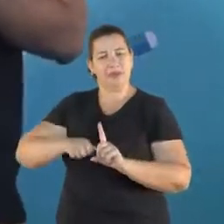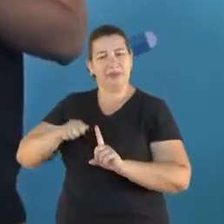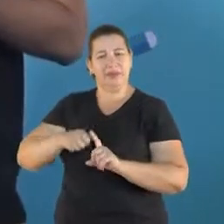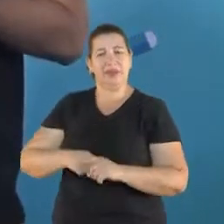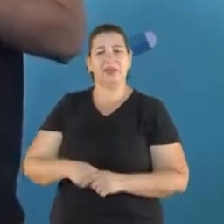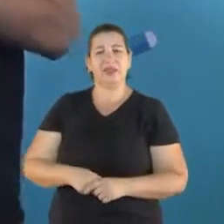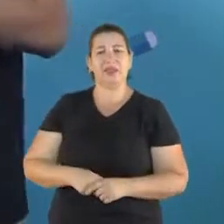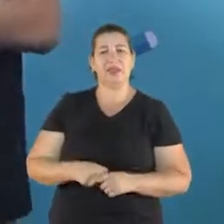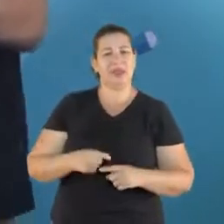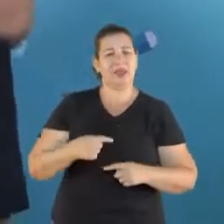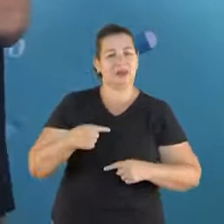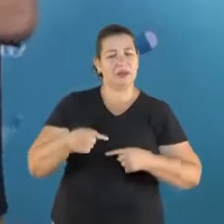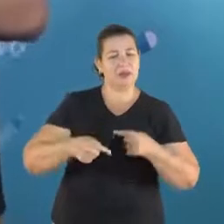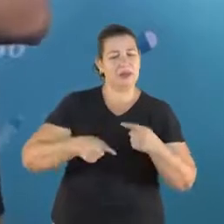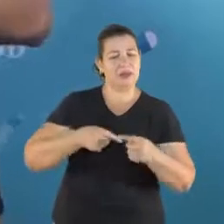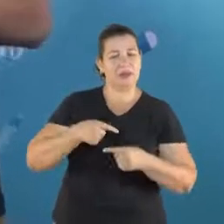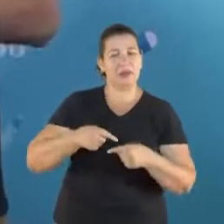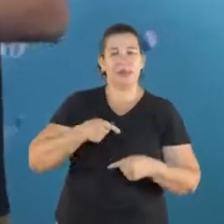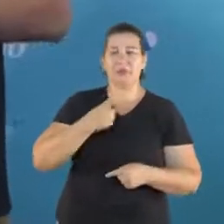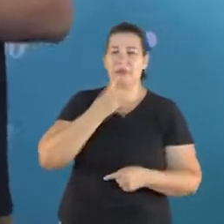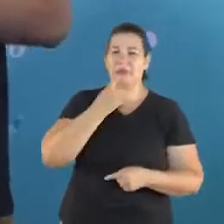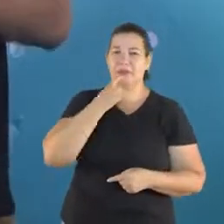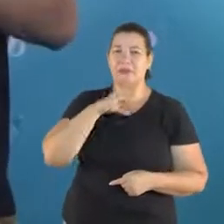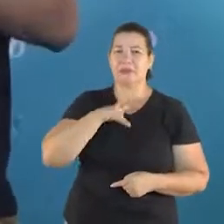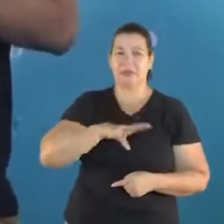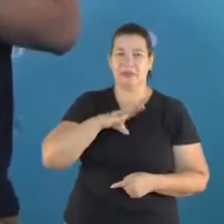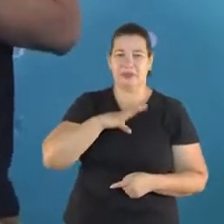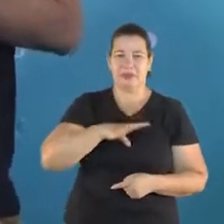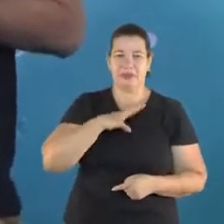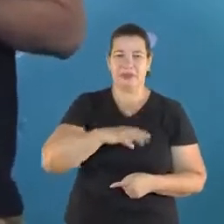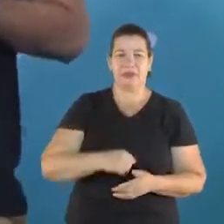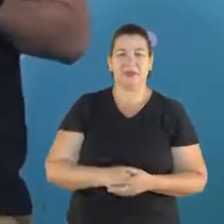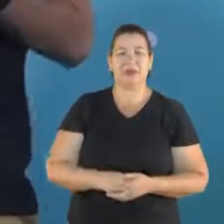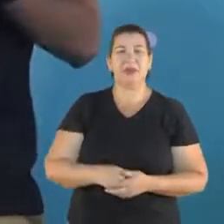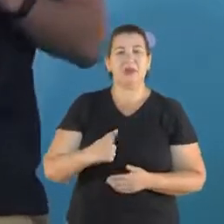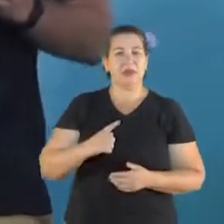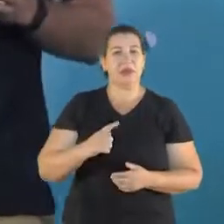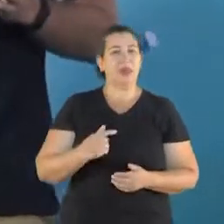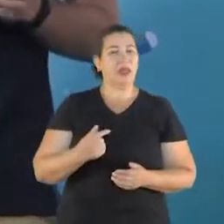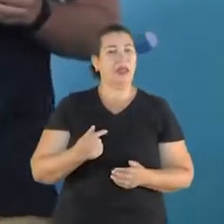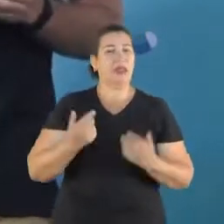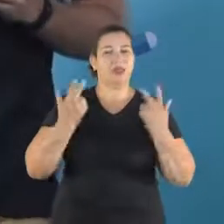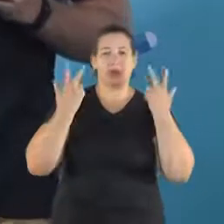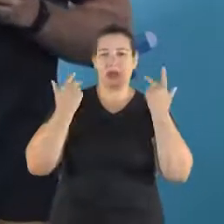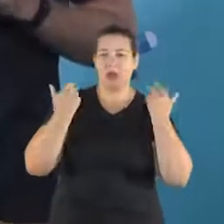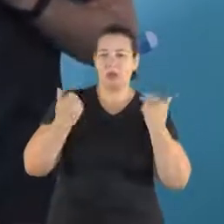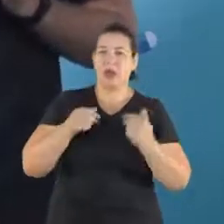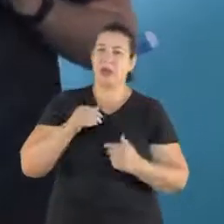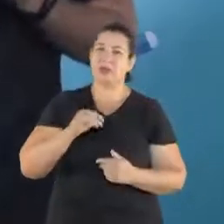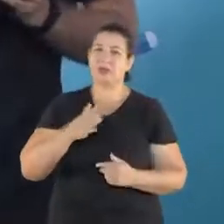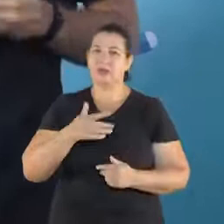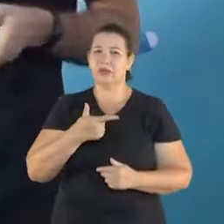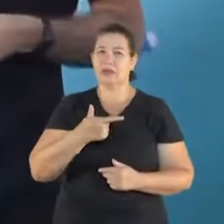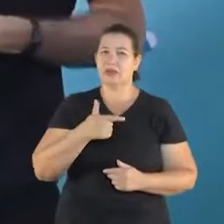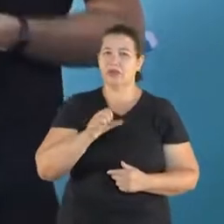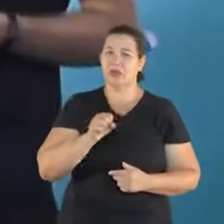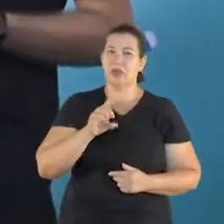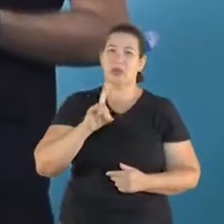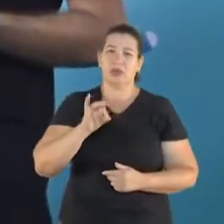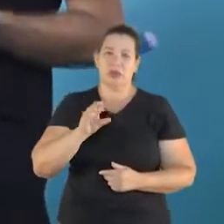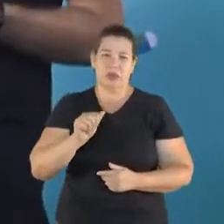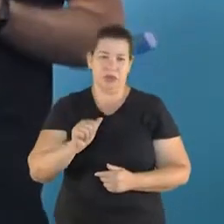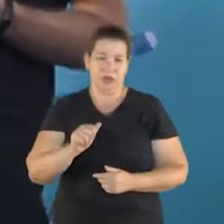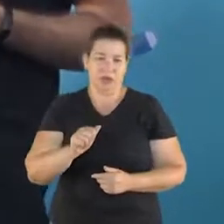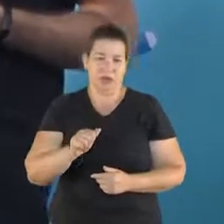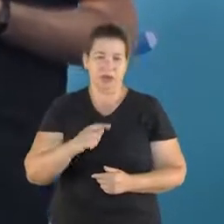isso a gente vai chamar de ciclo menstrual. Esse ciclo menstrual, quando ele é regular, ele tem a duração de 28 dias,